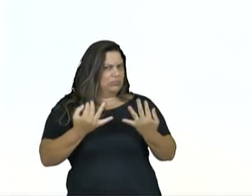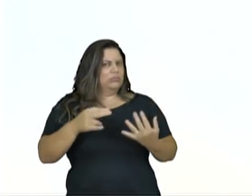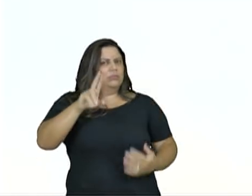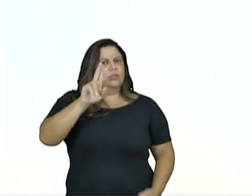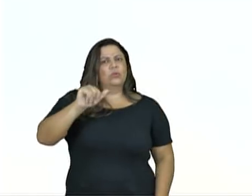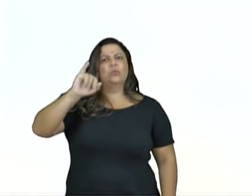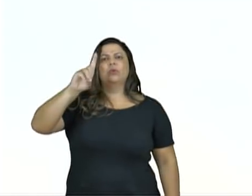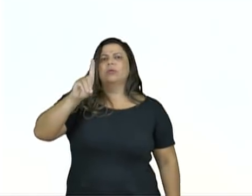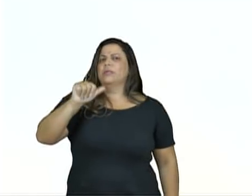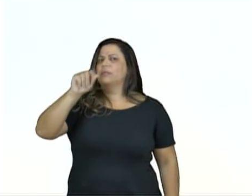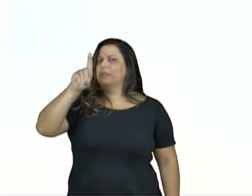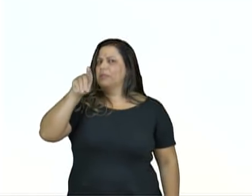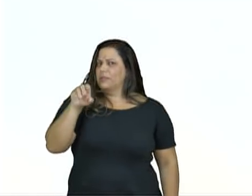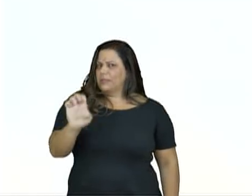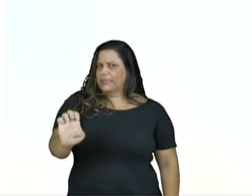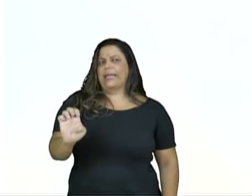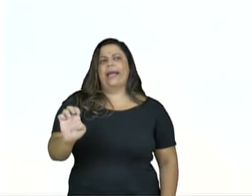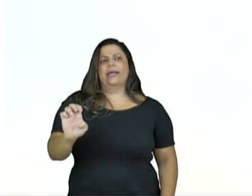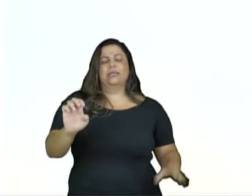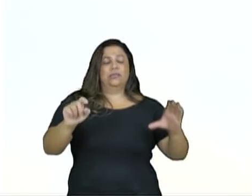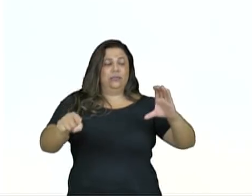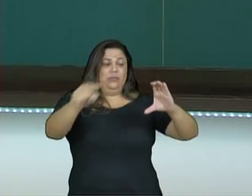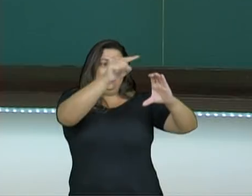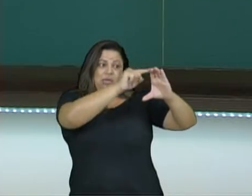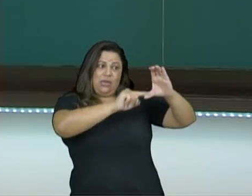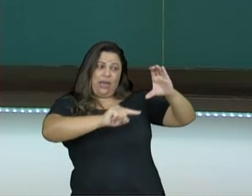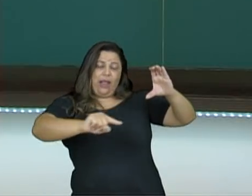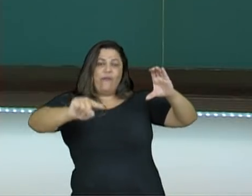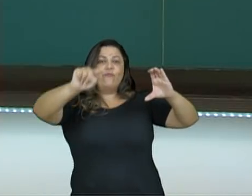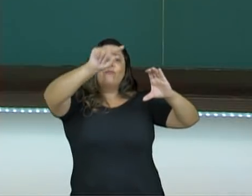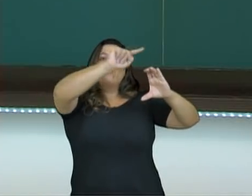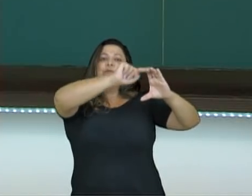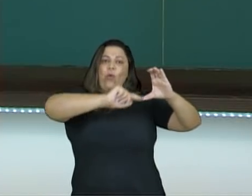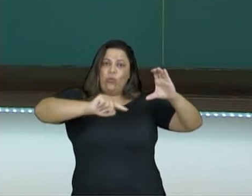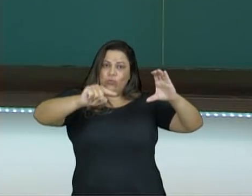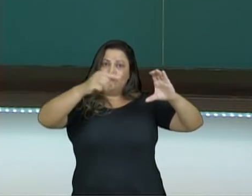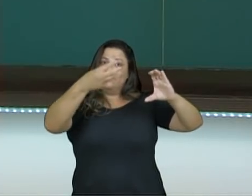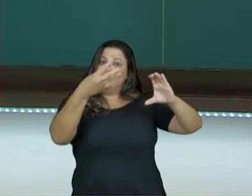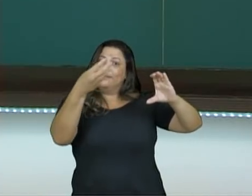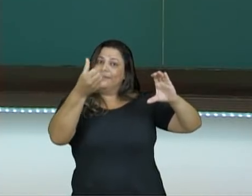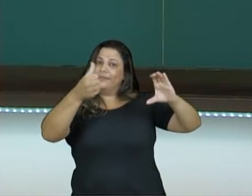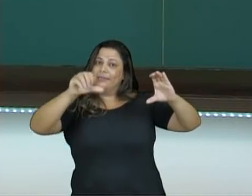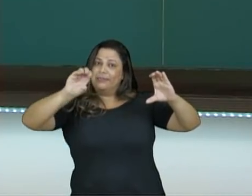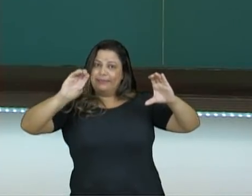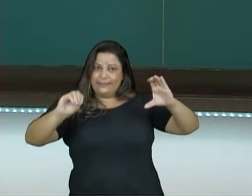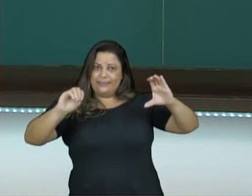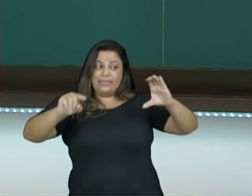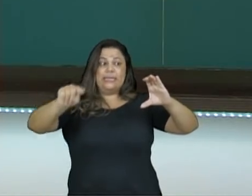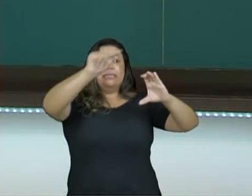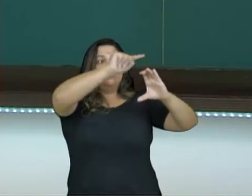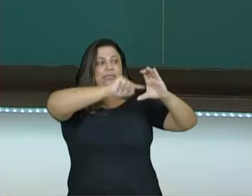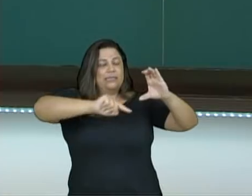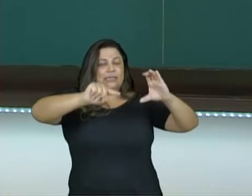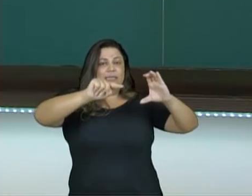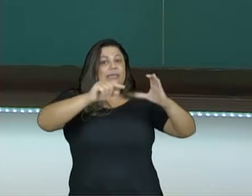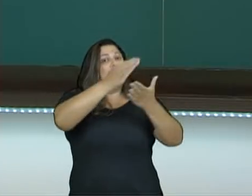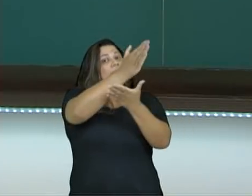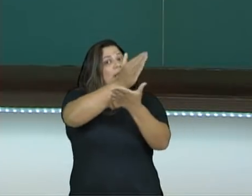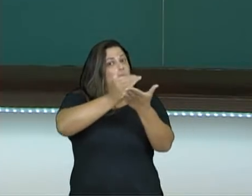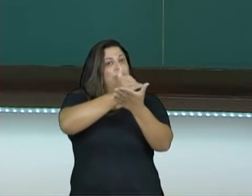o grau. Então, a volta inteira da nossa circunferência tem 360 graus e também pode ser medido